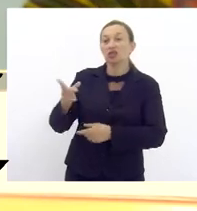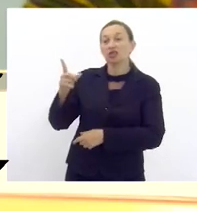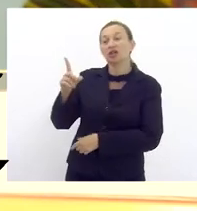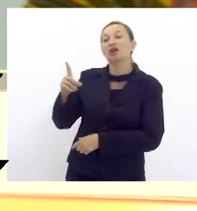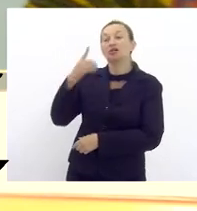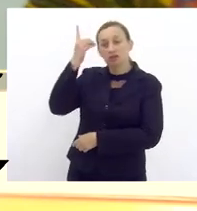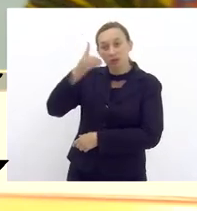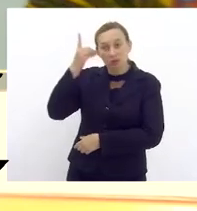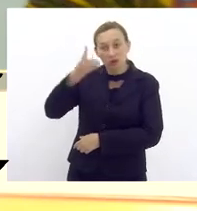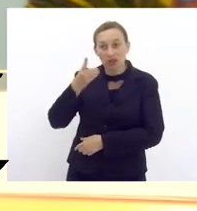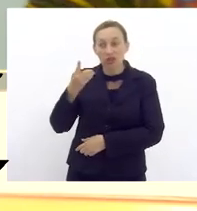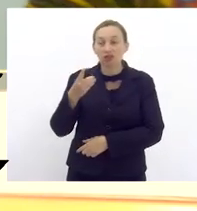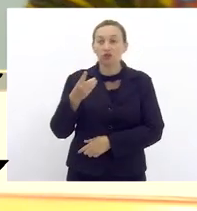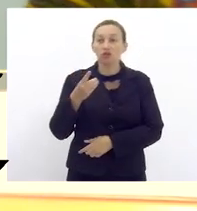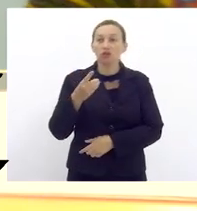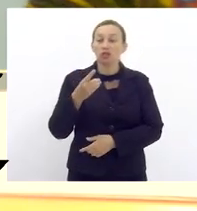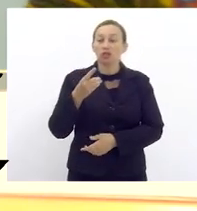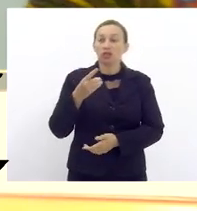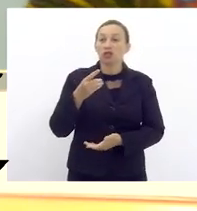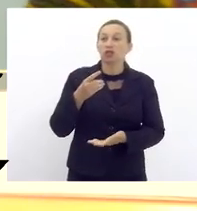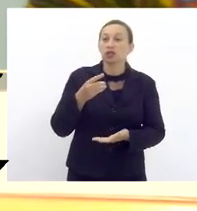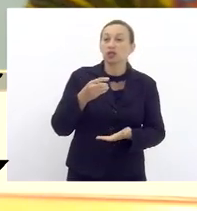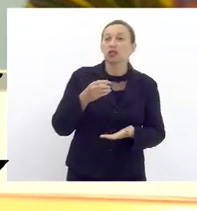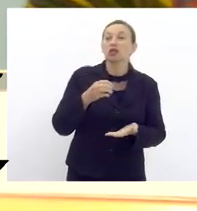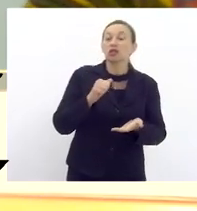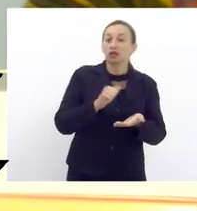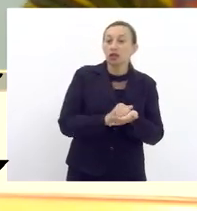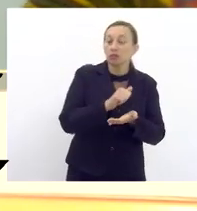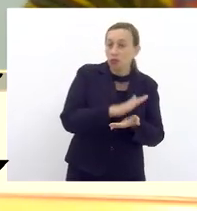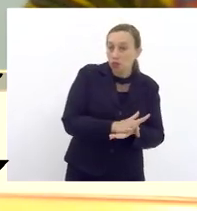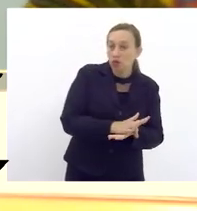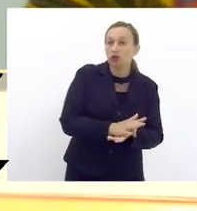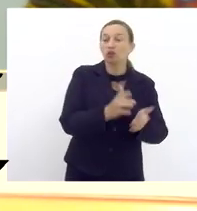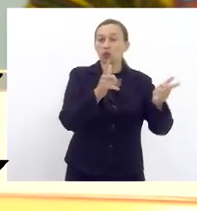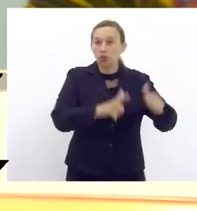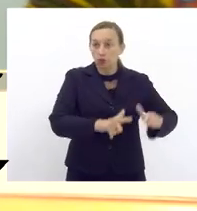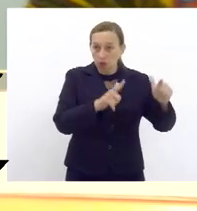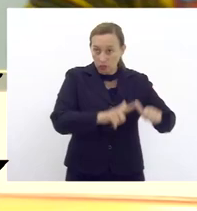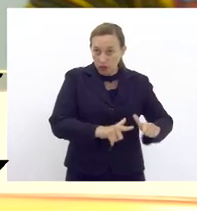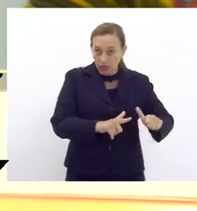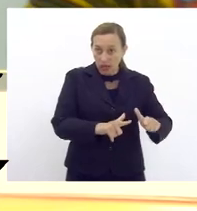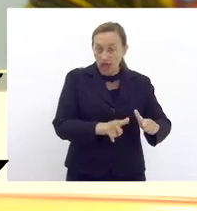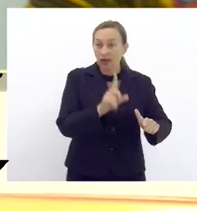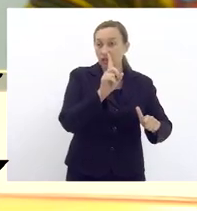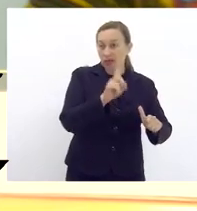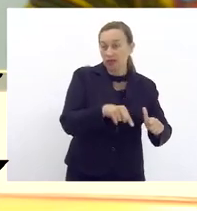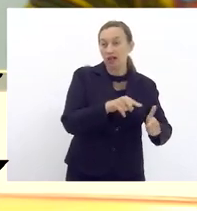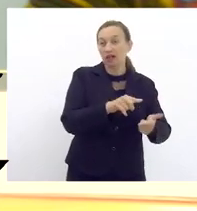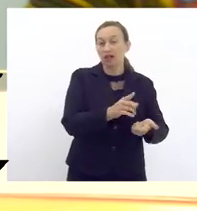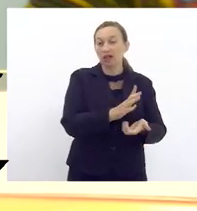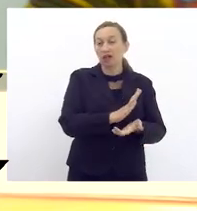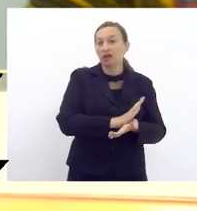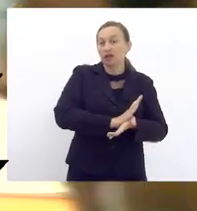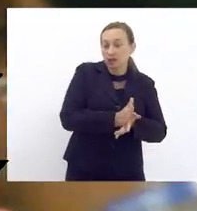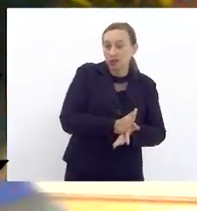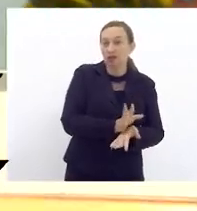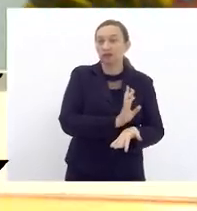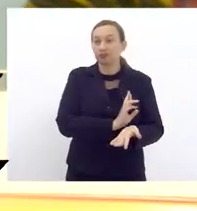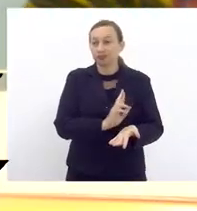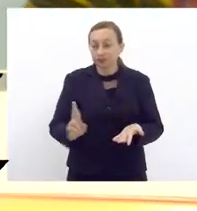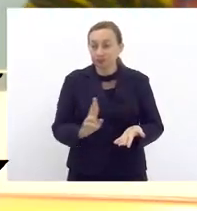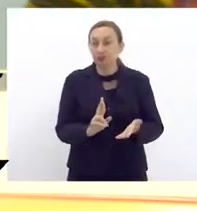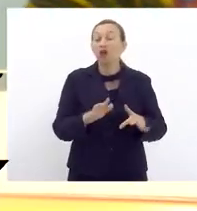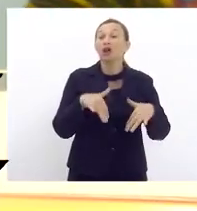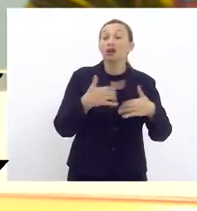que ponha estabelecimento né que a conivente com o racismo e com o racismo religioso então o que que a gente fez a gente